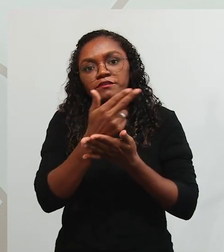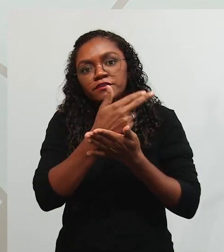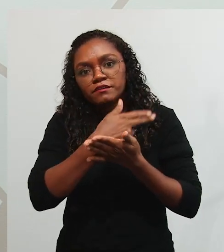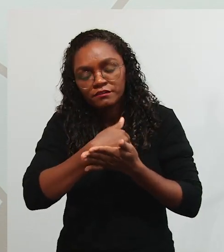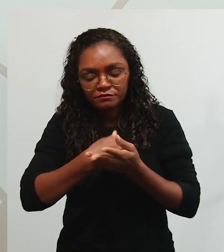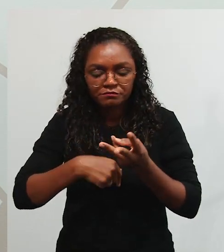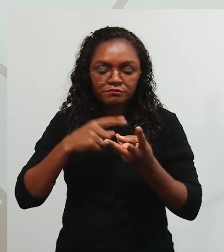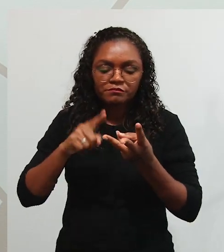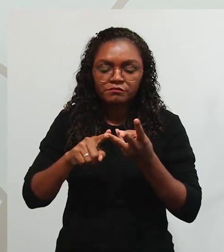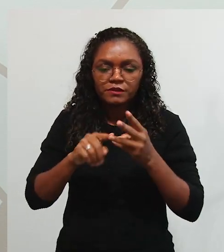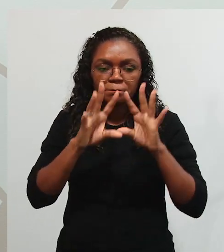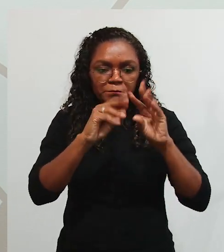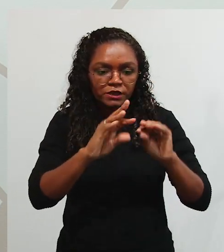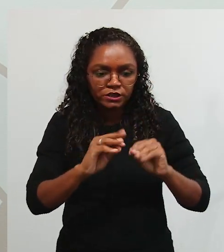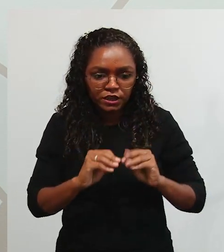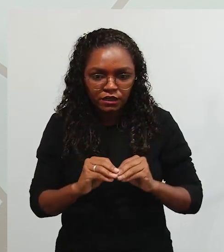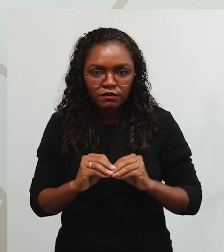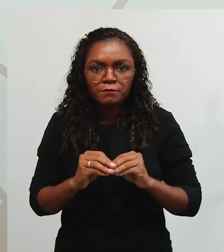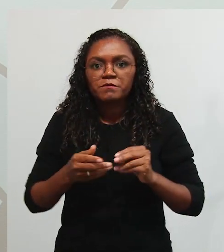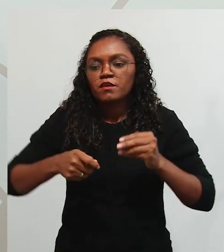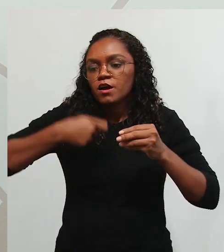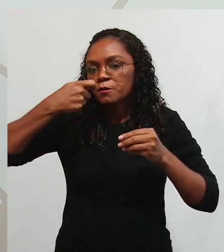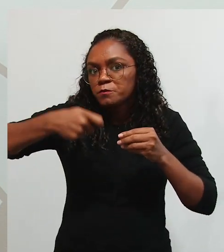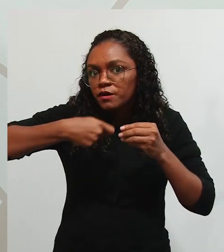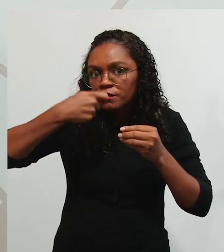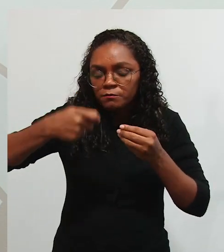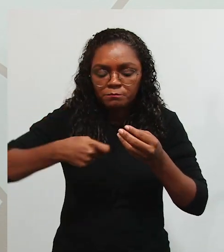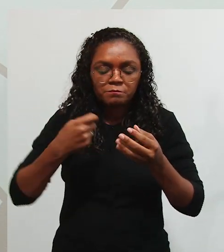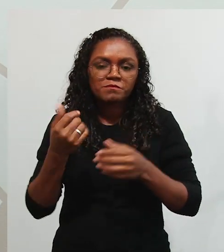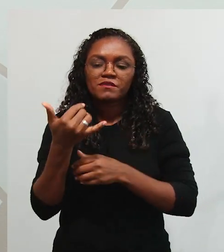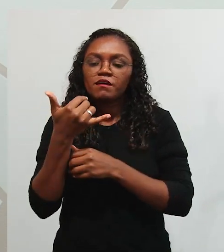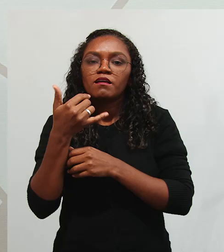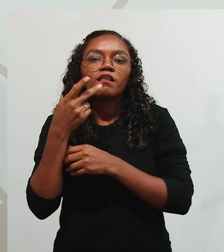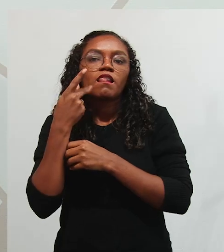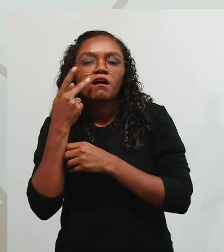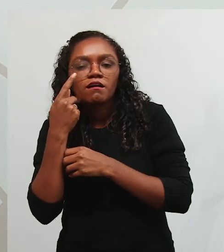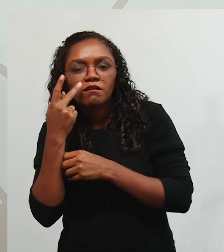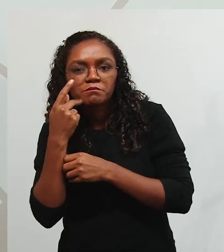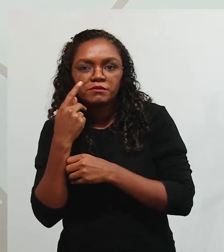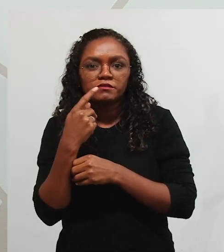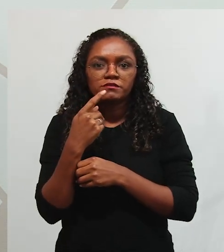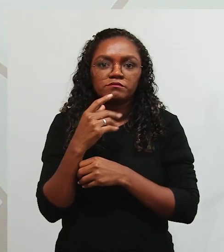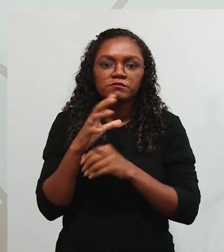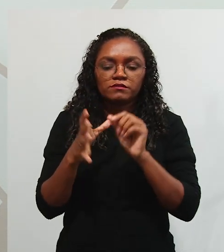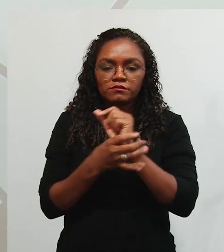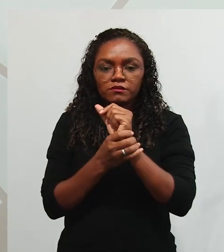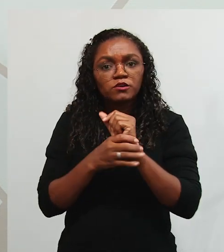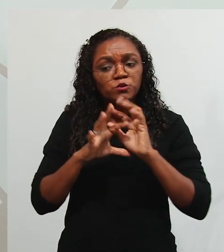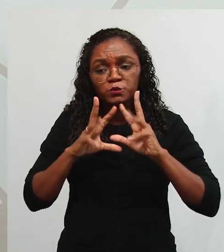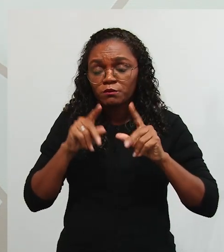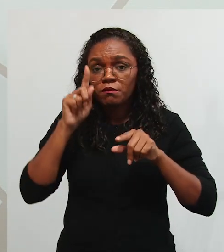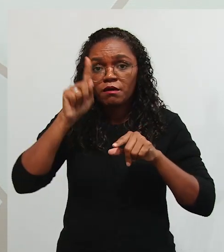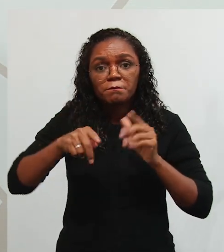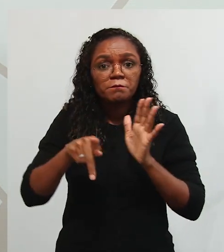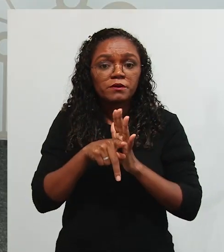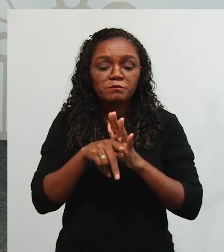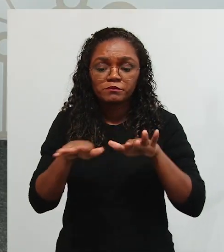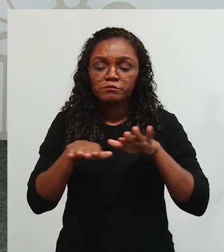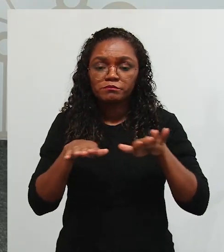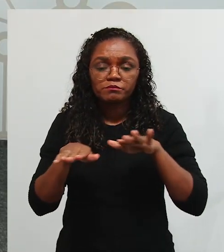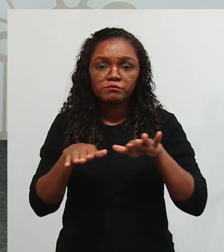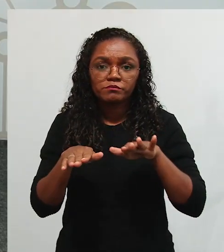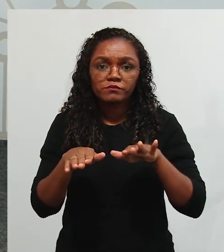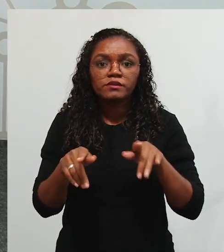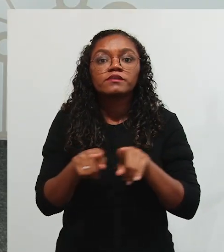desenhar, manipular os talheres, tudo está envolvido. Segurar o lápis. Tudo são atividades motoras. O próprio